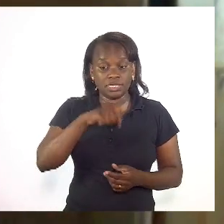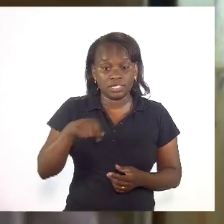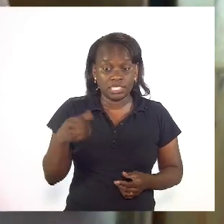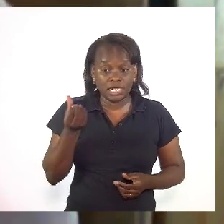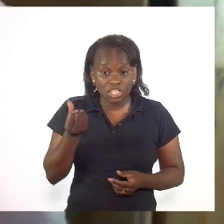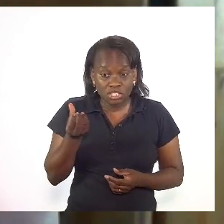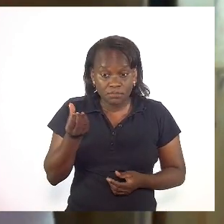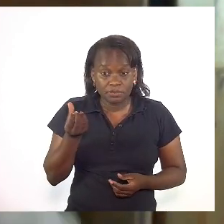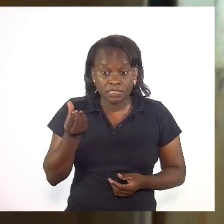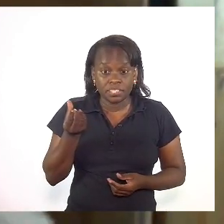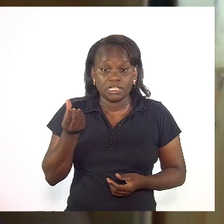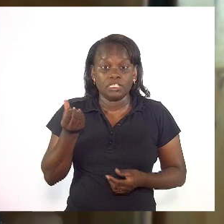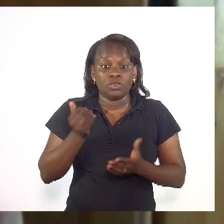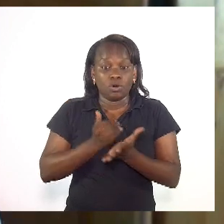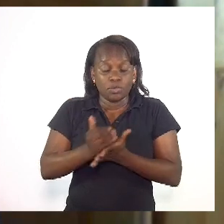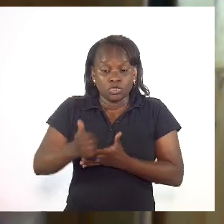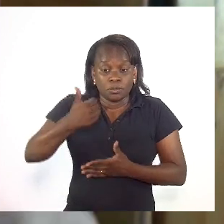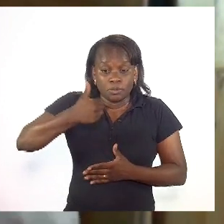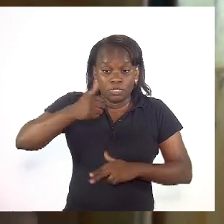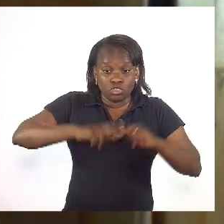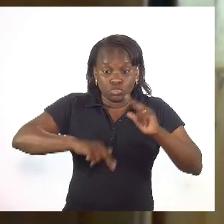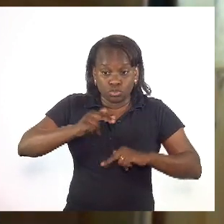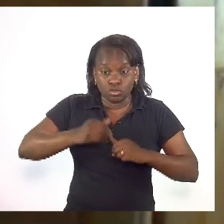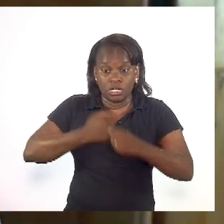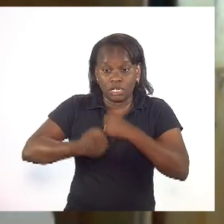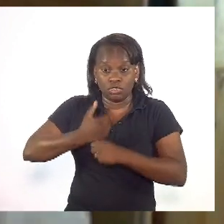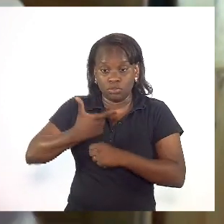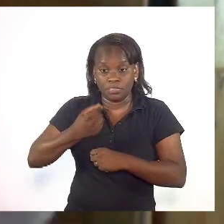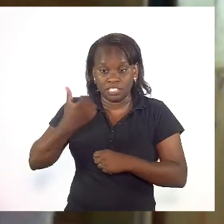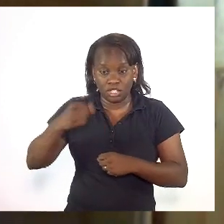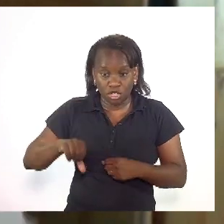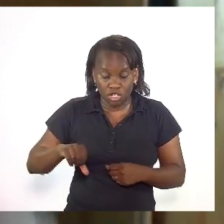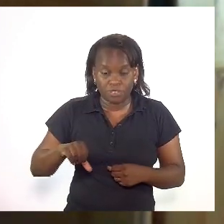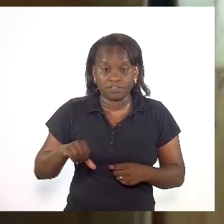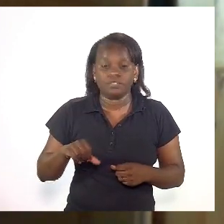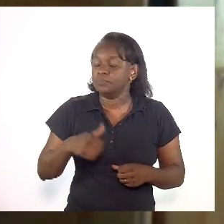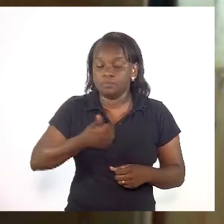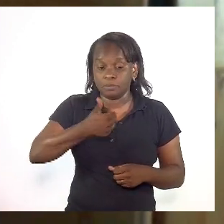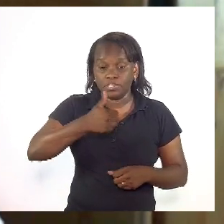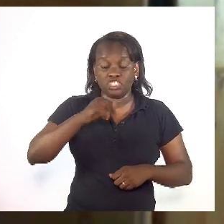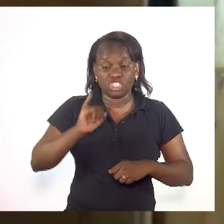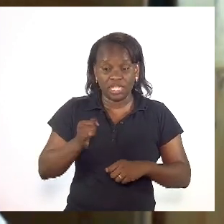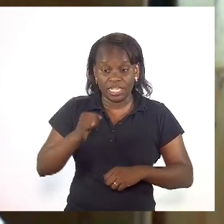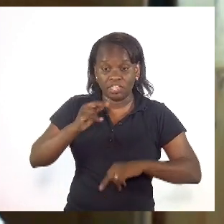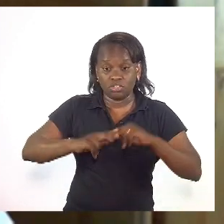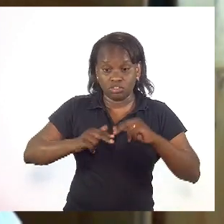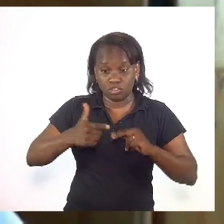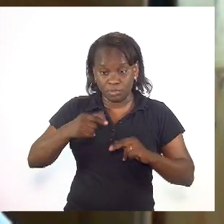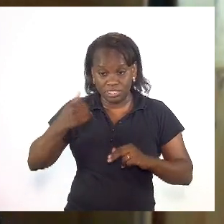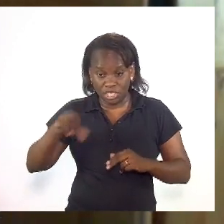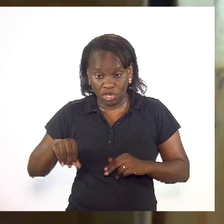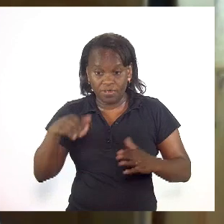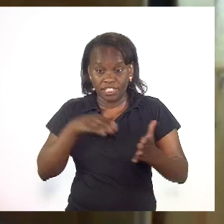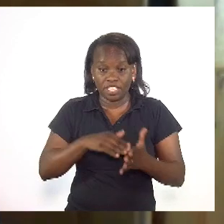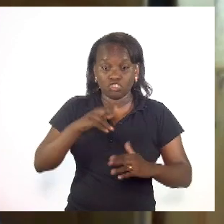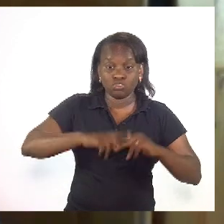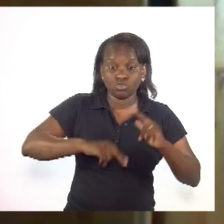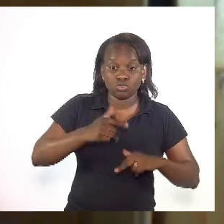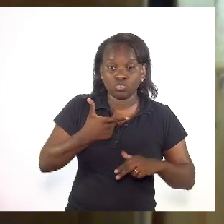6 meses, desde 1º de junho de 19, 1º de janeiro de 19 a junho de